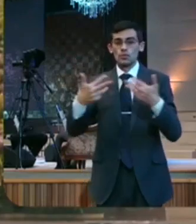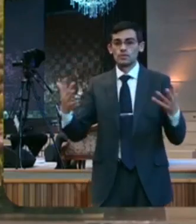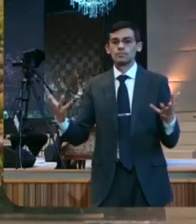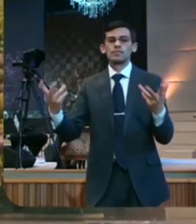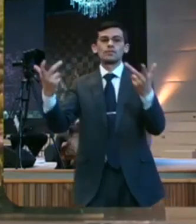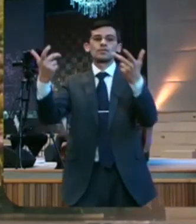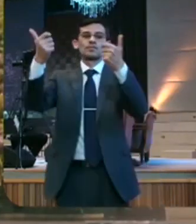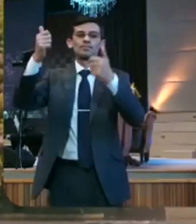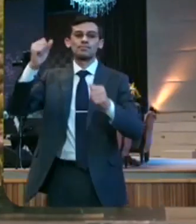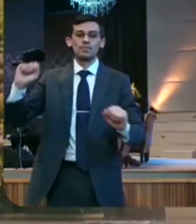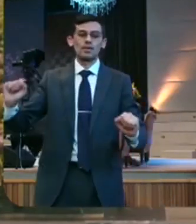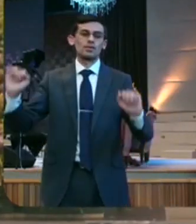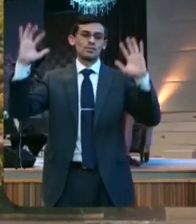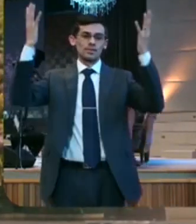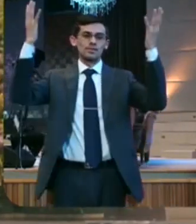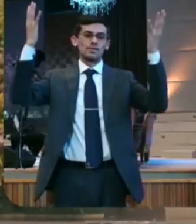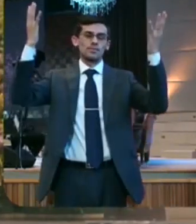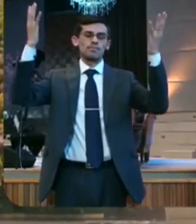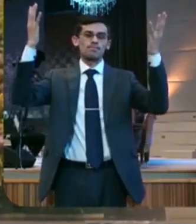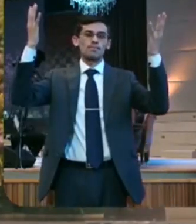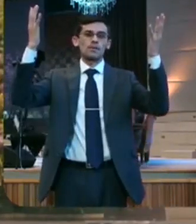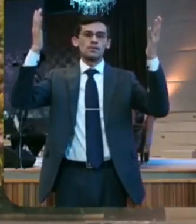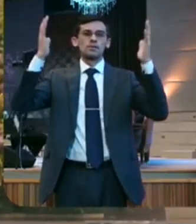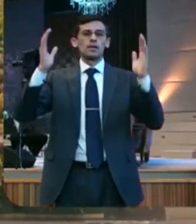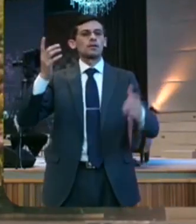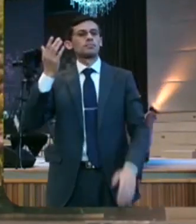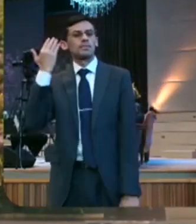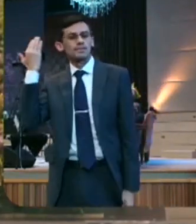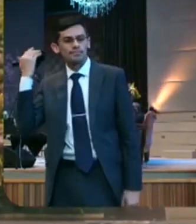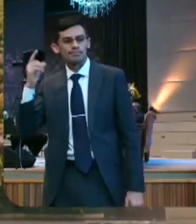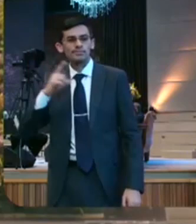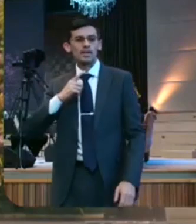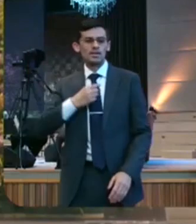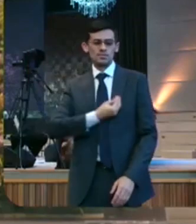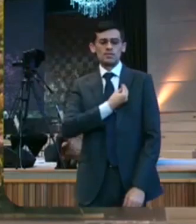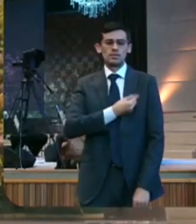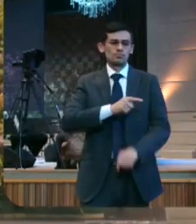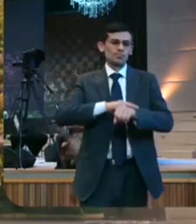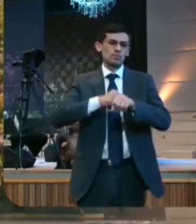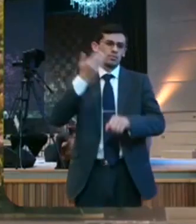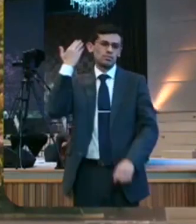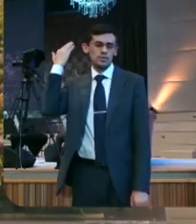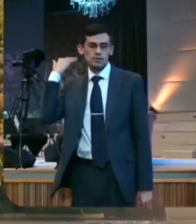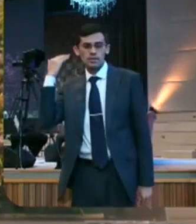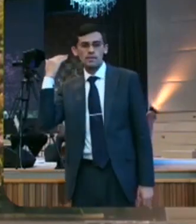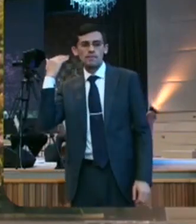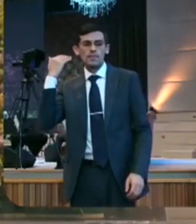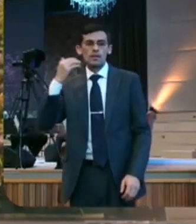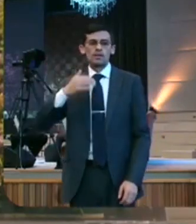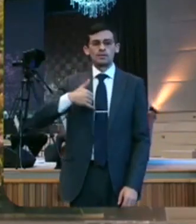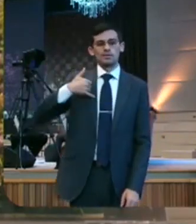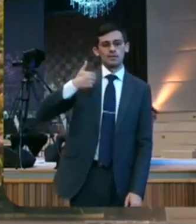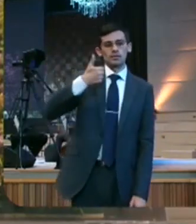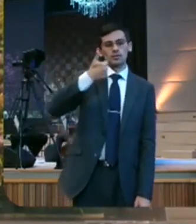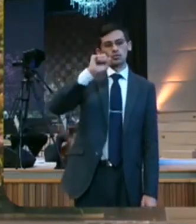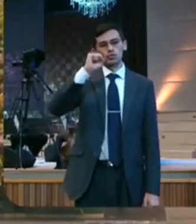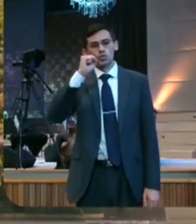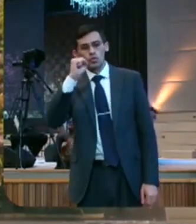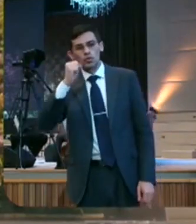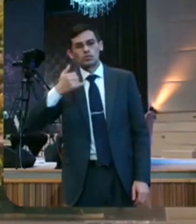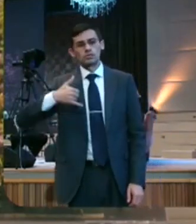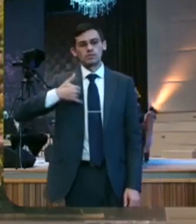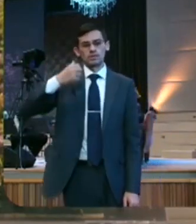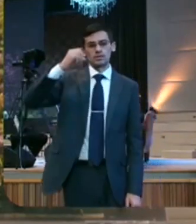acontecem. Houve um tempo muito dramático na minha vida, lá por volta dos meus 18, 19